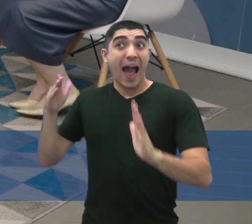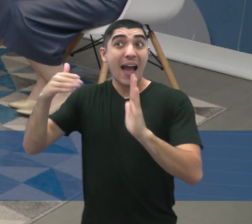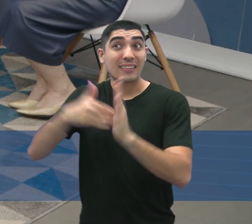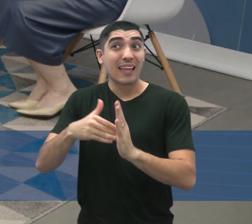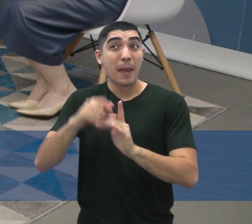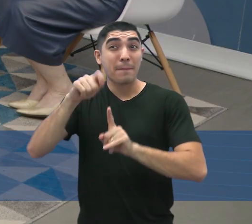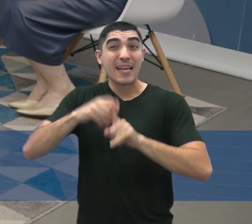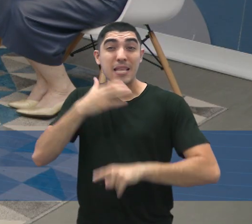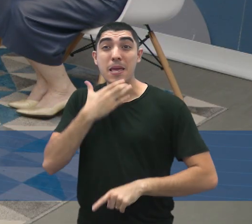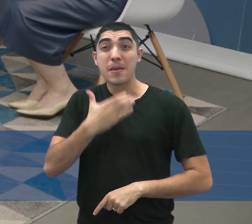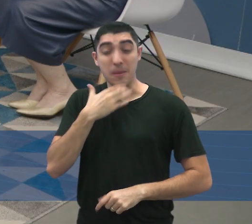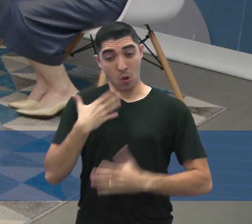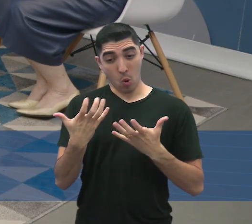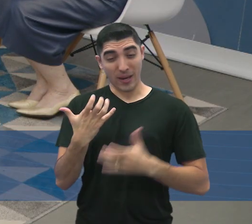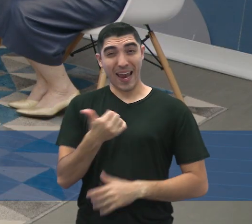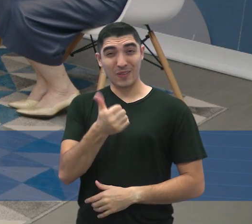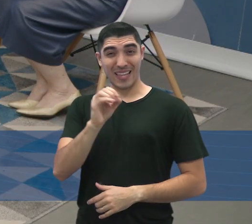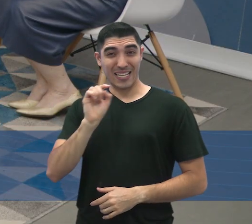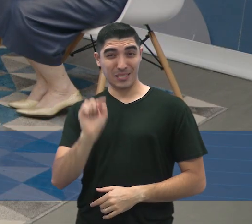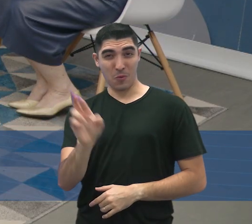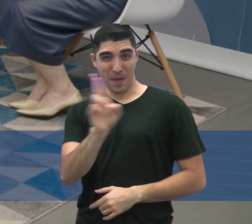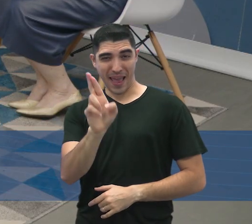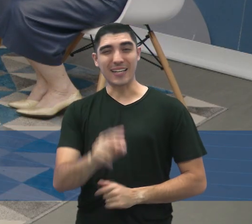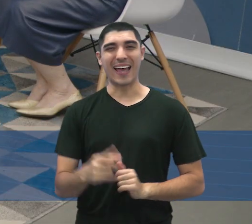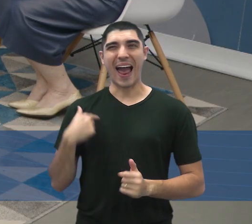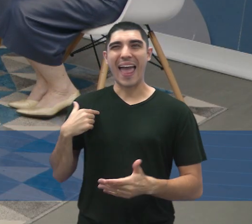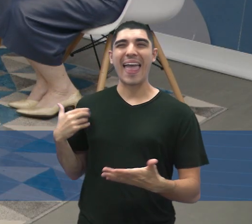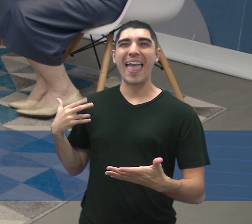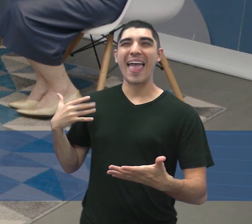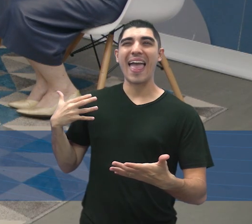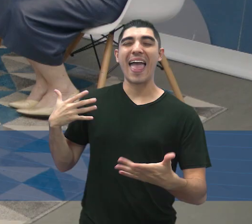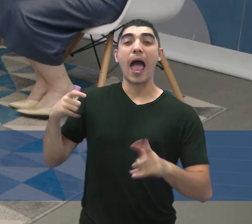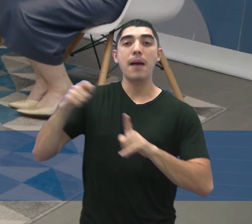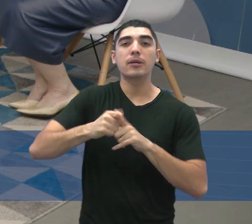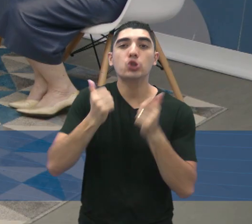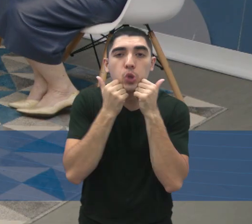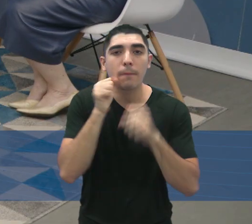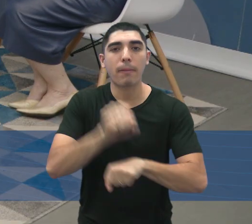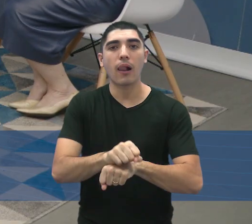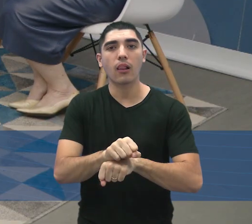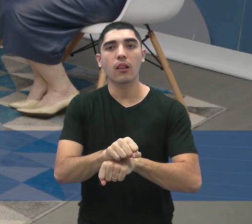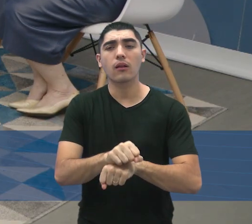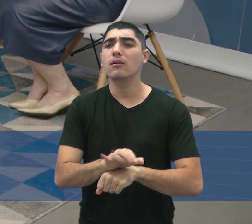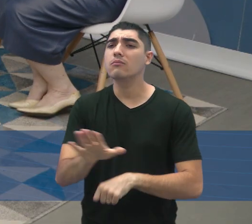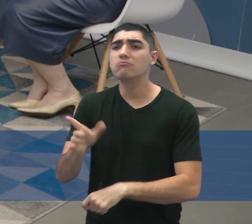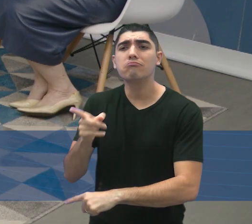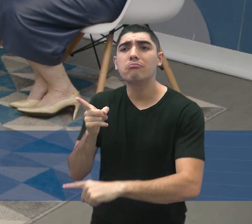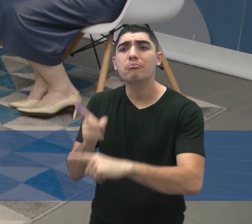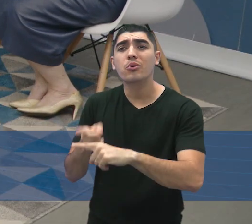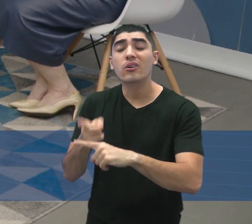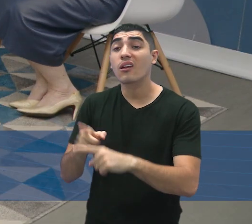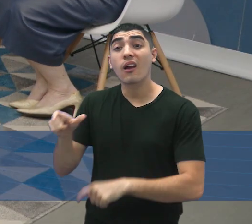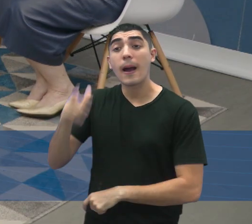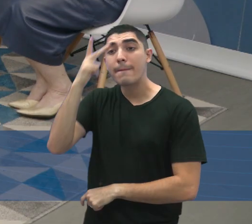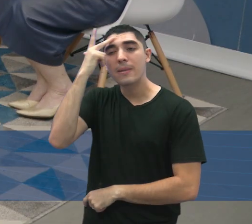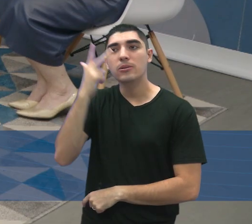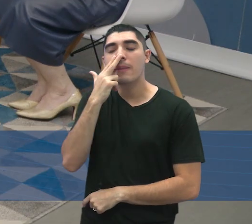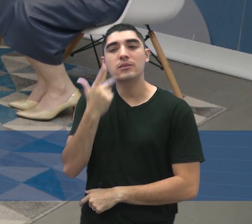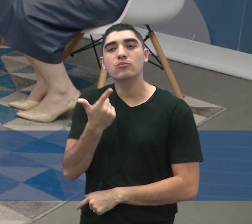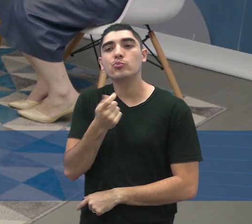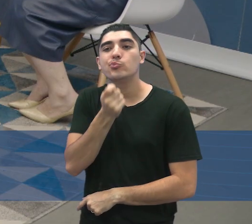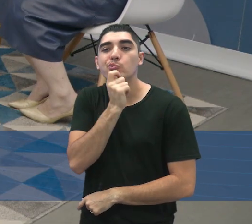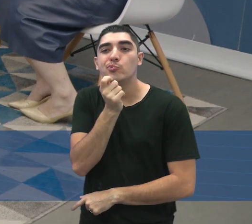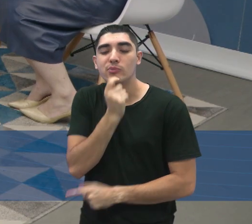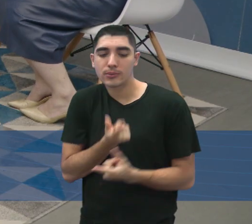do ano 10 mil na poupança. Quando chega no meio do ano, ele para e não faz. Isso não adianta. E por quê, né, professor? Porque às vezes não é realista. Exatamente. E não fez